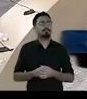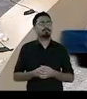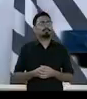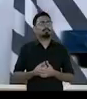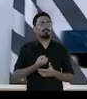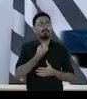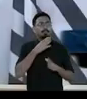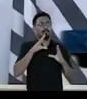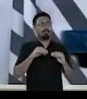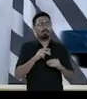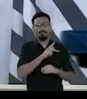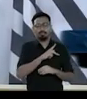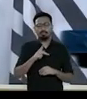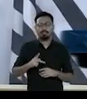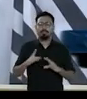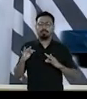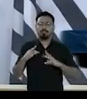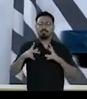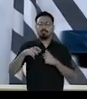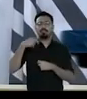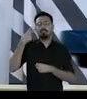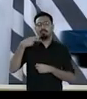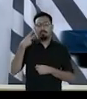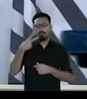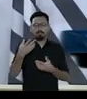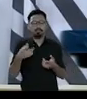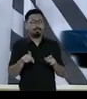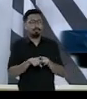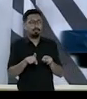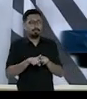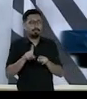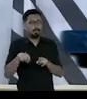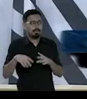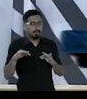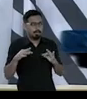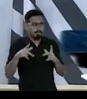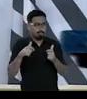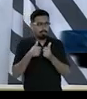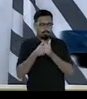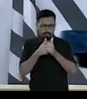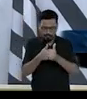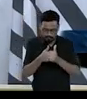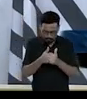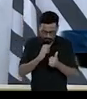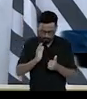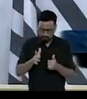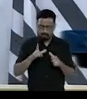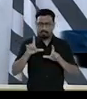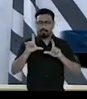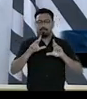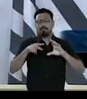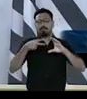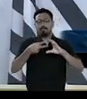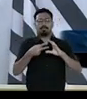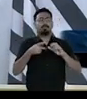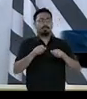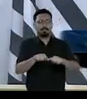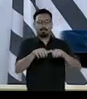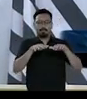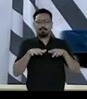Boa noite, senhor presidente. Boa noite, nobres vereadores. Boa noite, munícipes que nos acompanham pela TV Câmara e na galeria desta